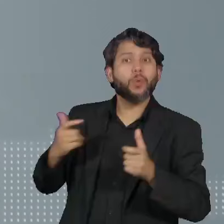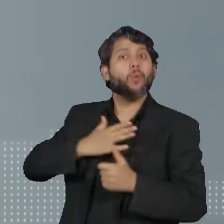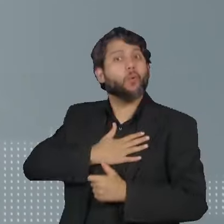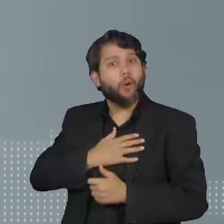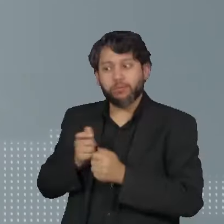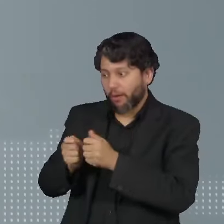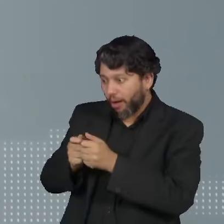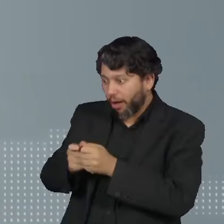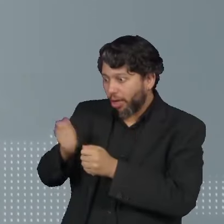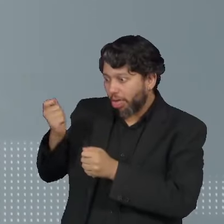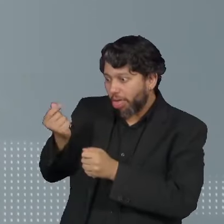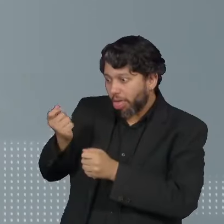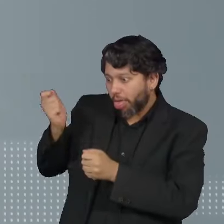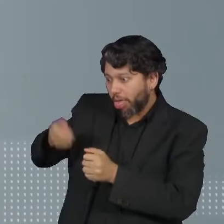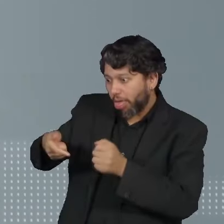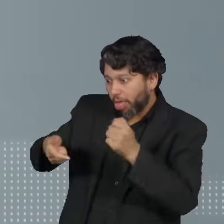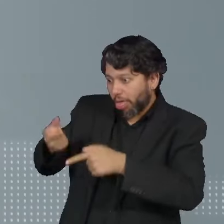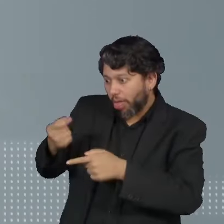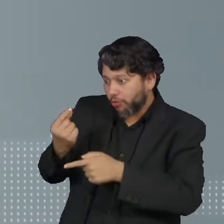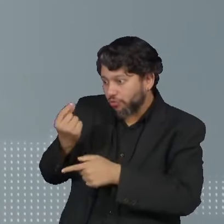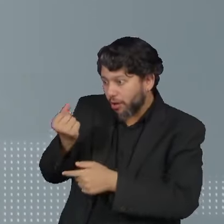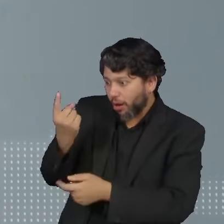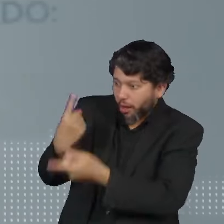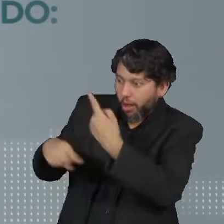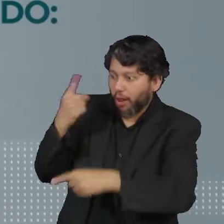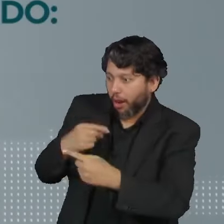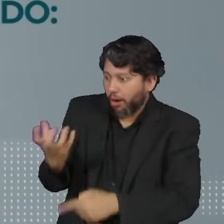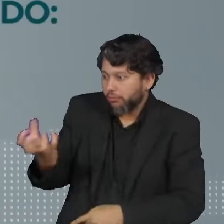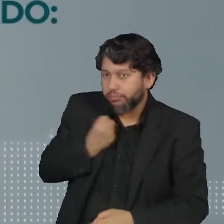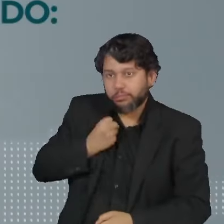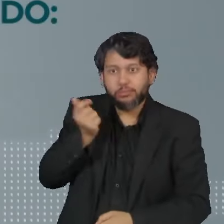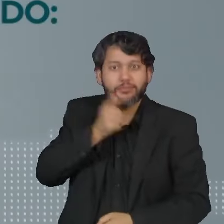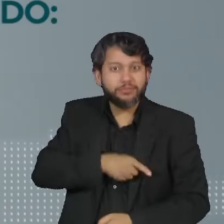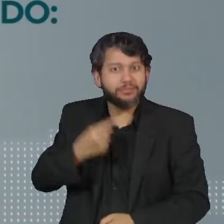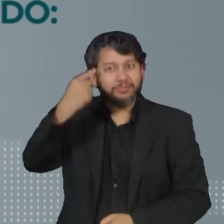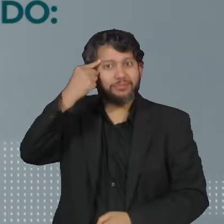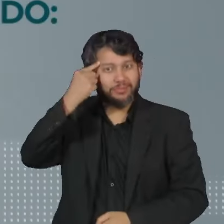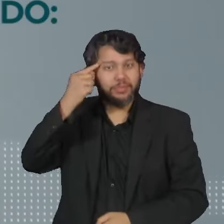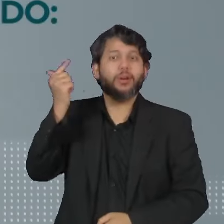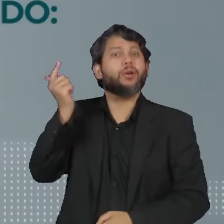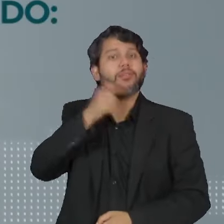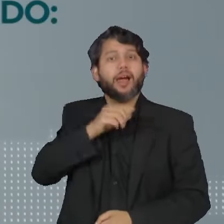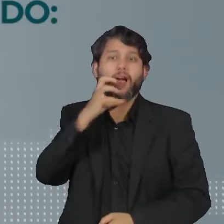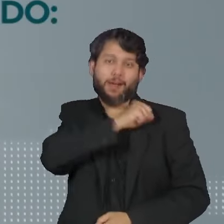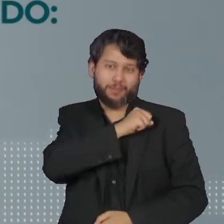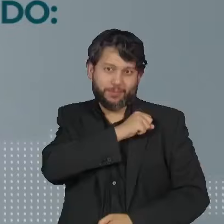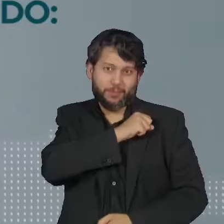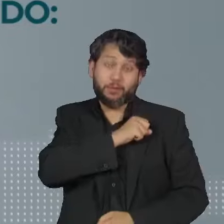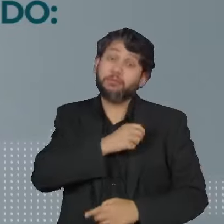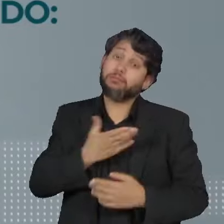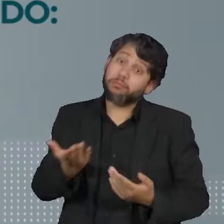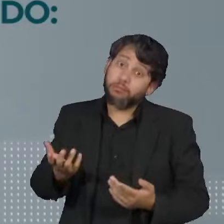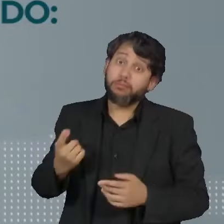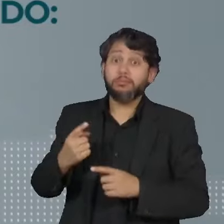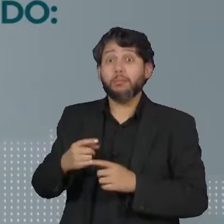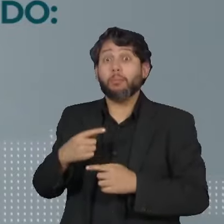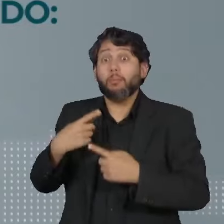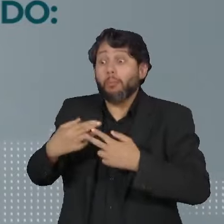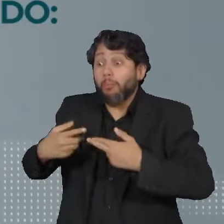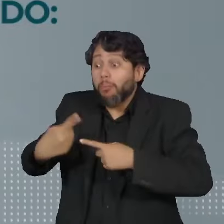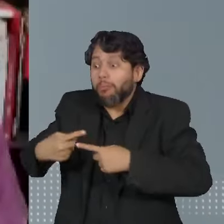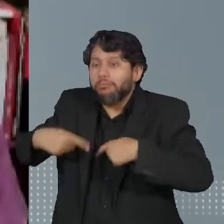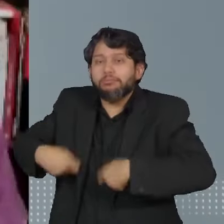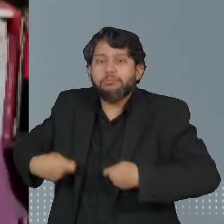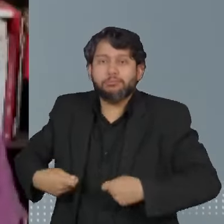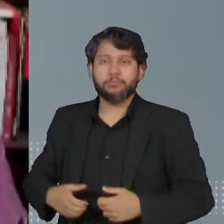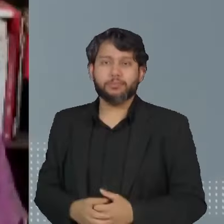na aposta a possibilidade de ter um retorno alto ou ganhar um dinheiro rápido em momento de